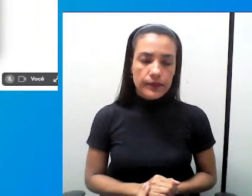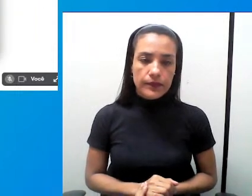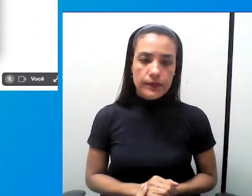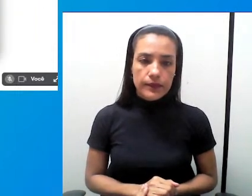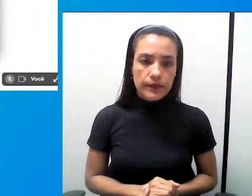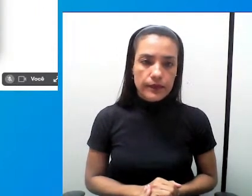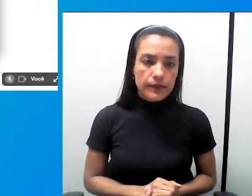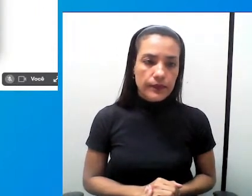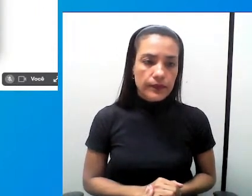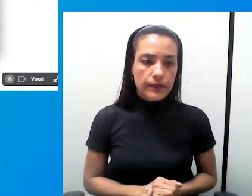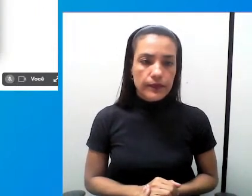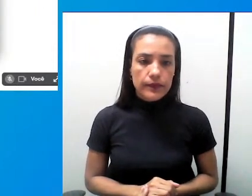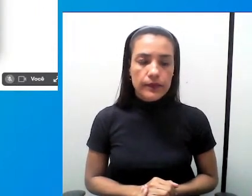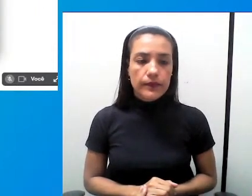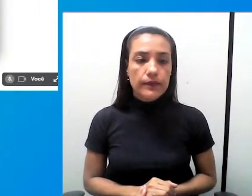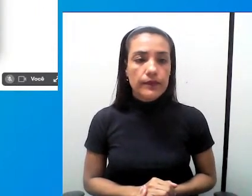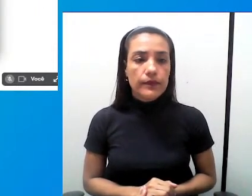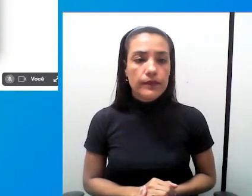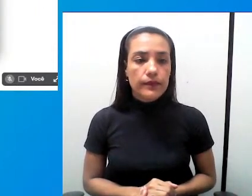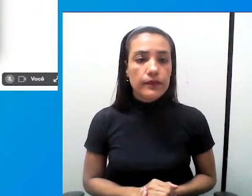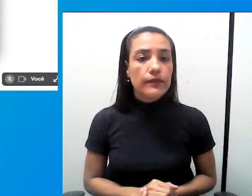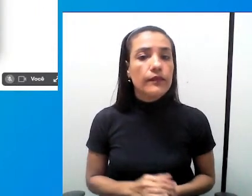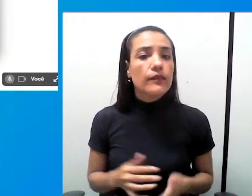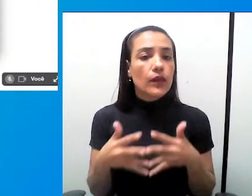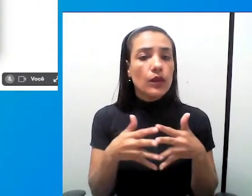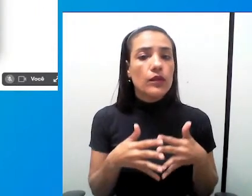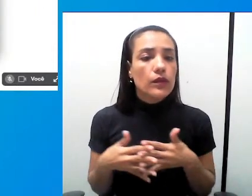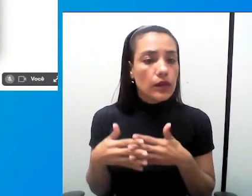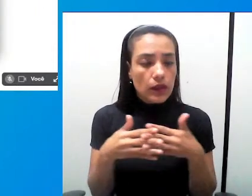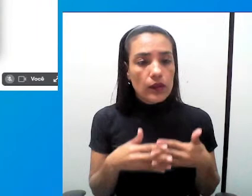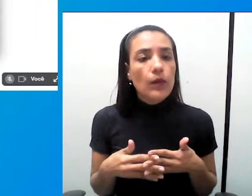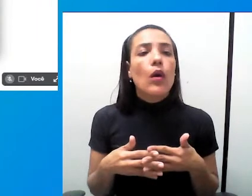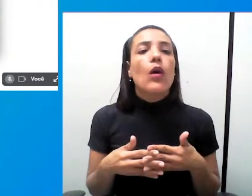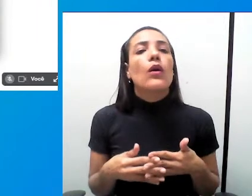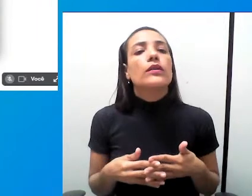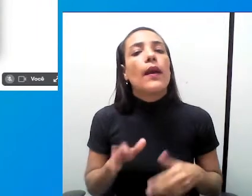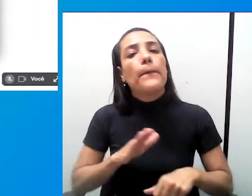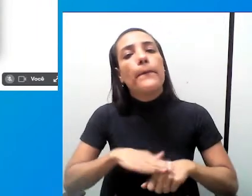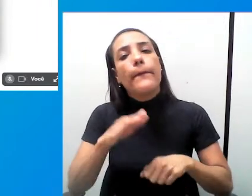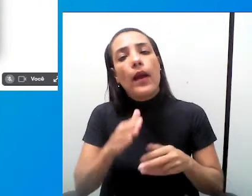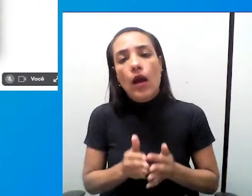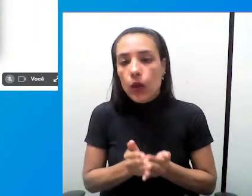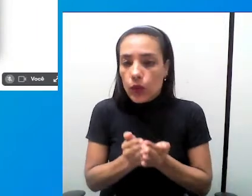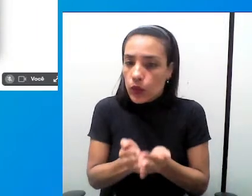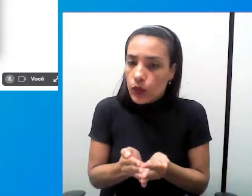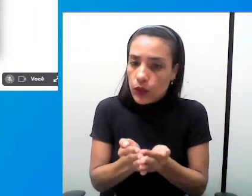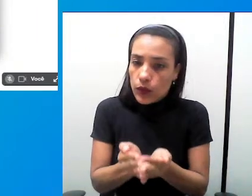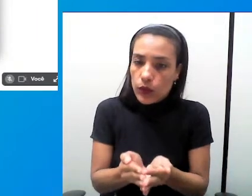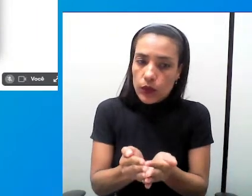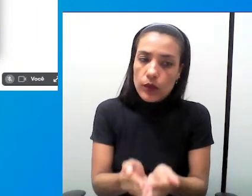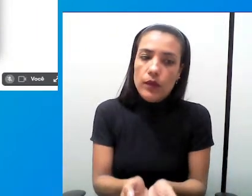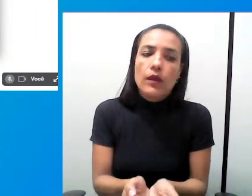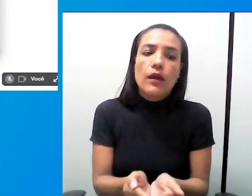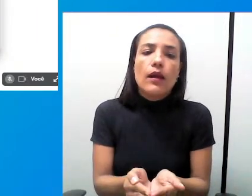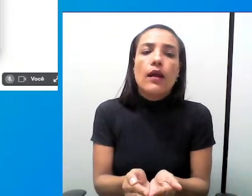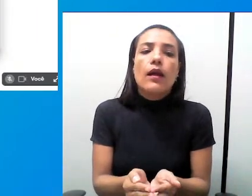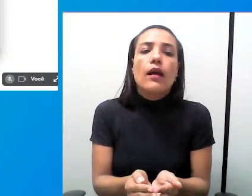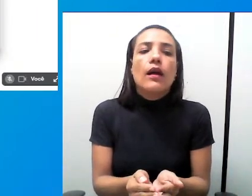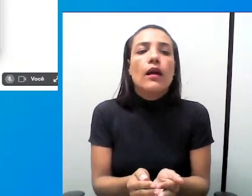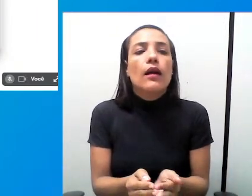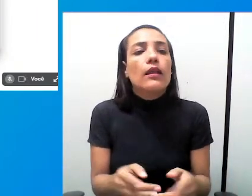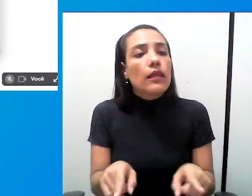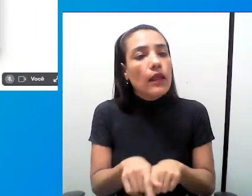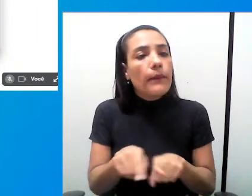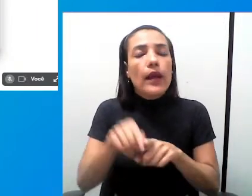O meio de transporte, como eu coloquei para vocês, é mais questão fluvial, né? Nós temos transporte também por meio de transporte